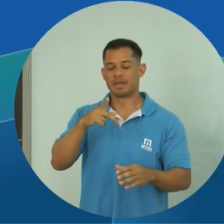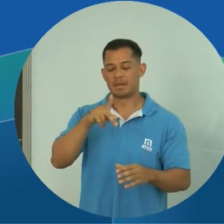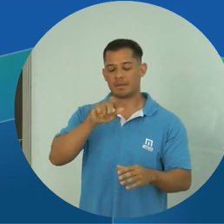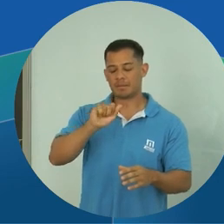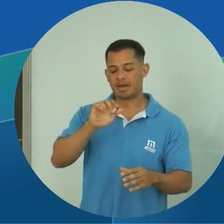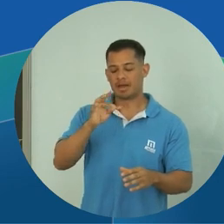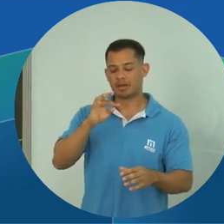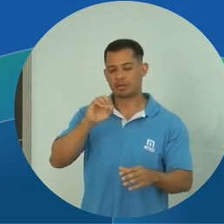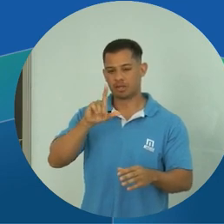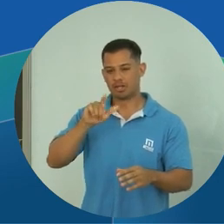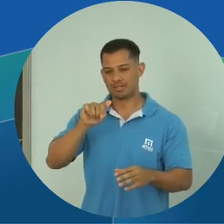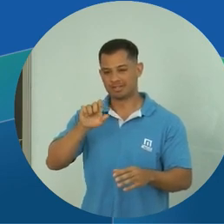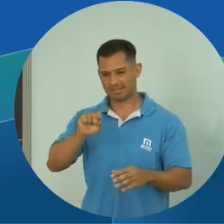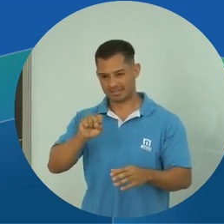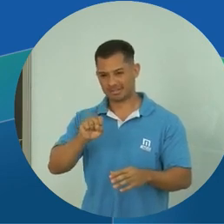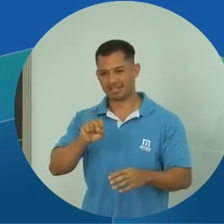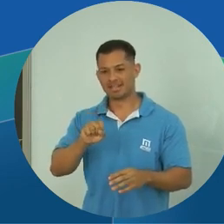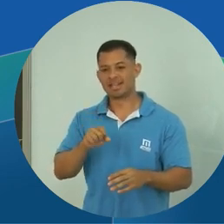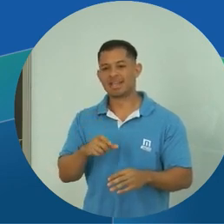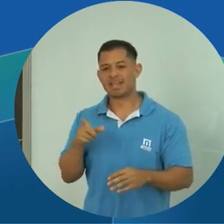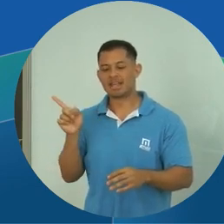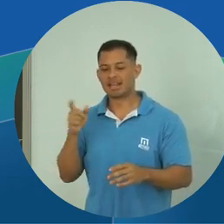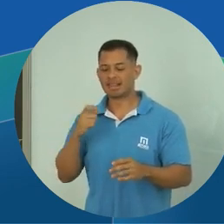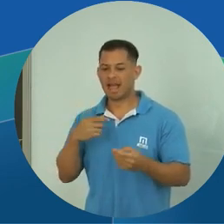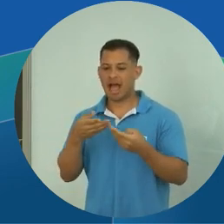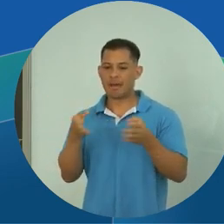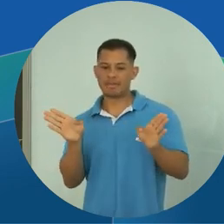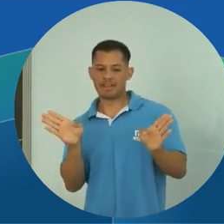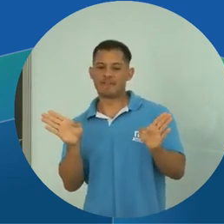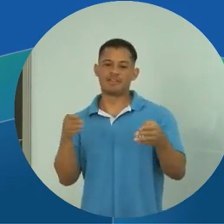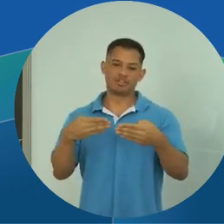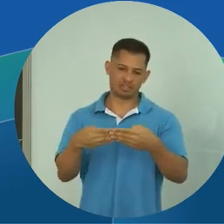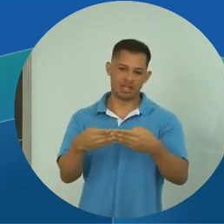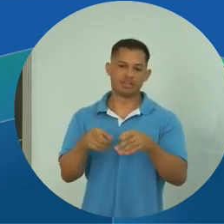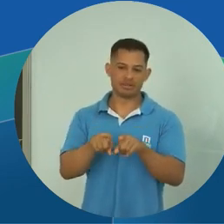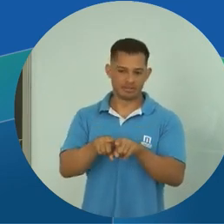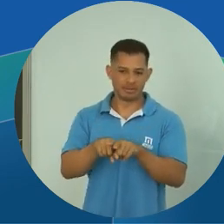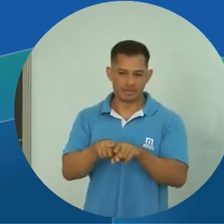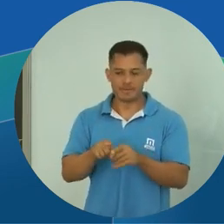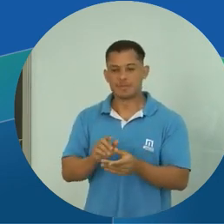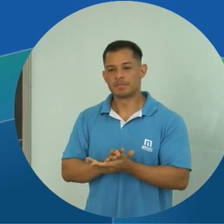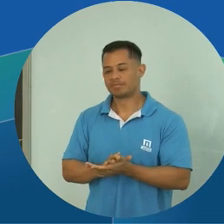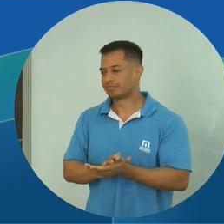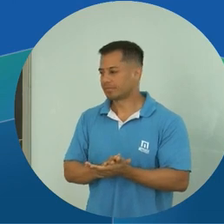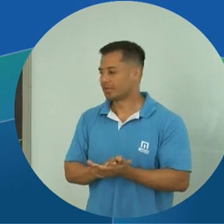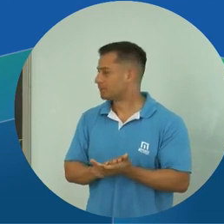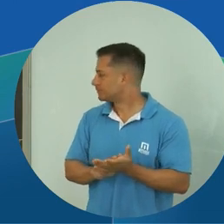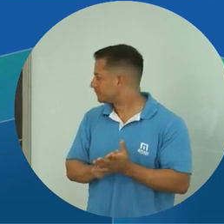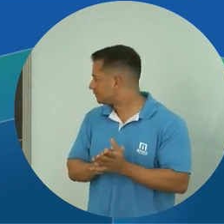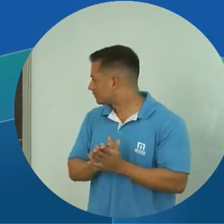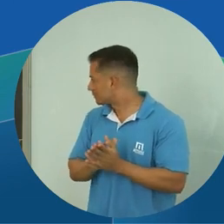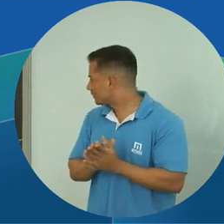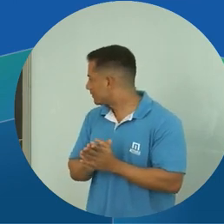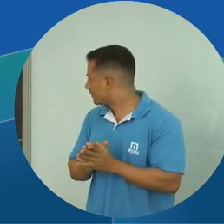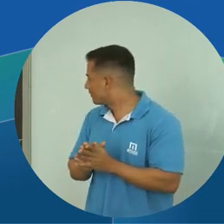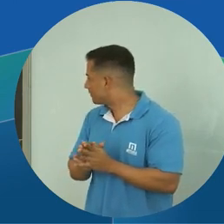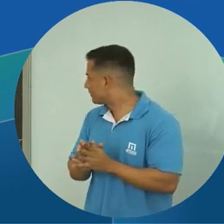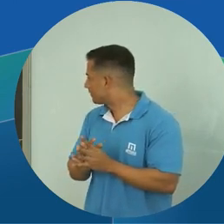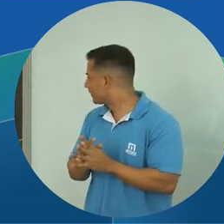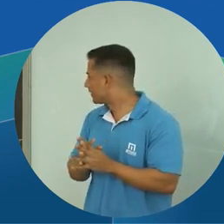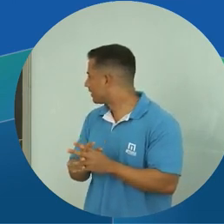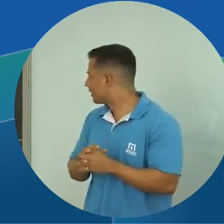ele tem capacidade com as patolas fechadas. E num estudo de rigging, essa